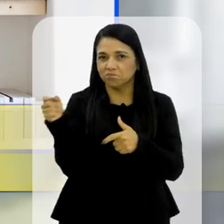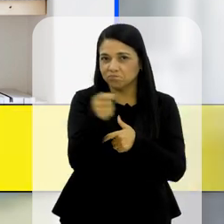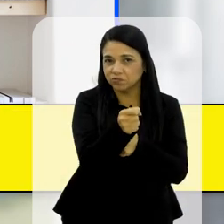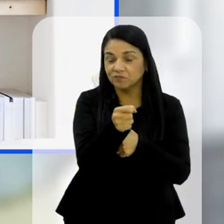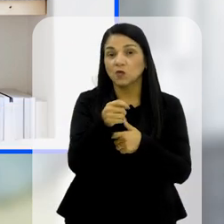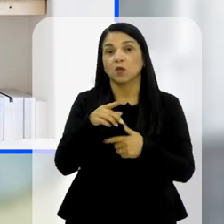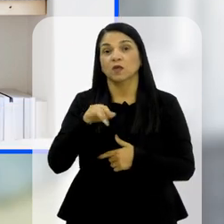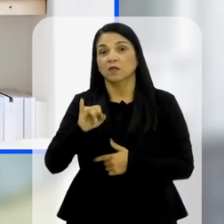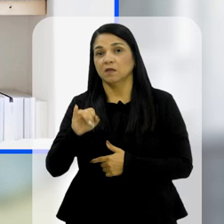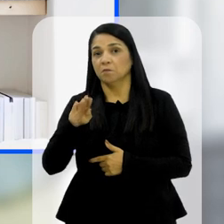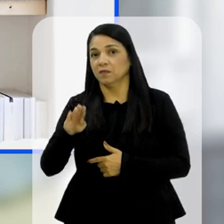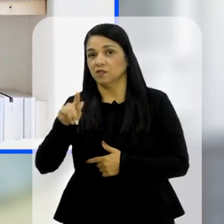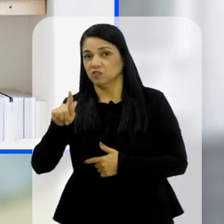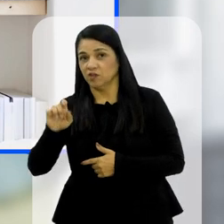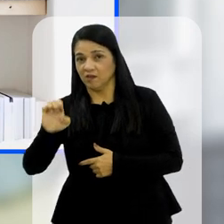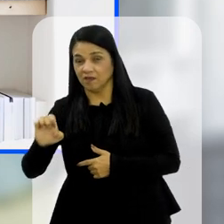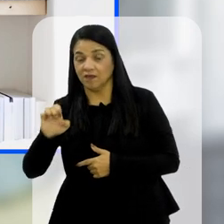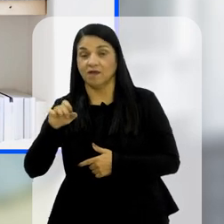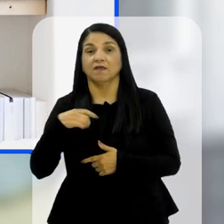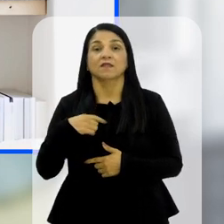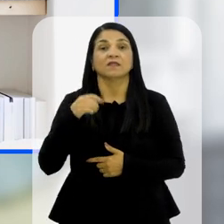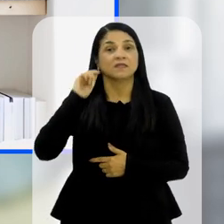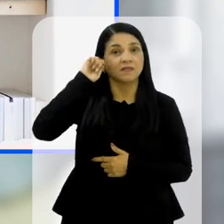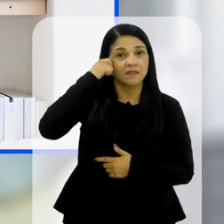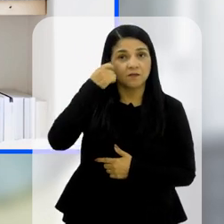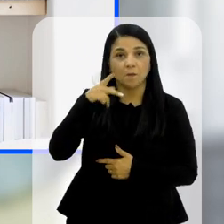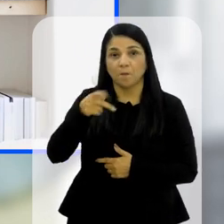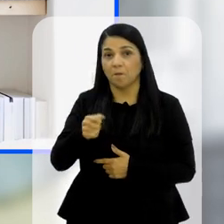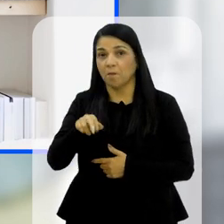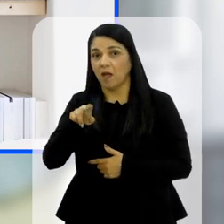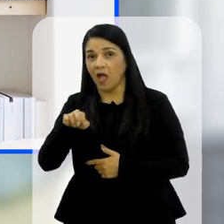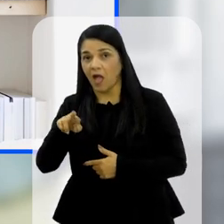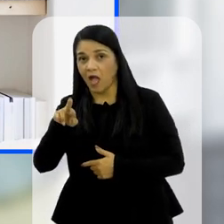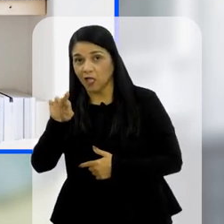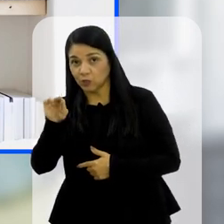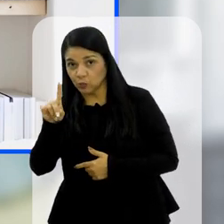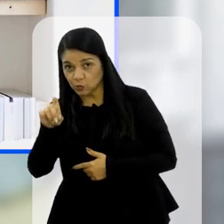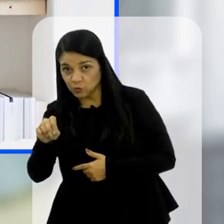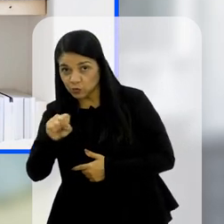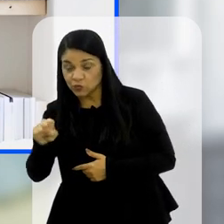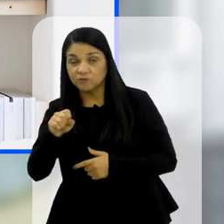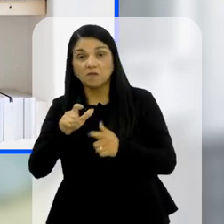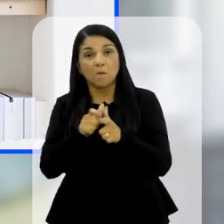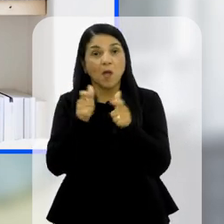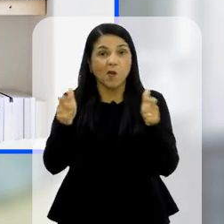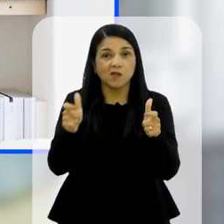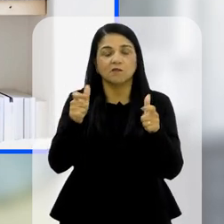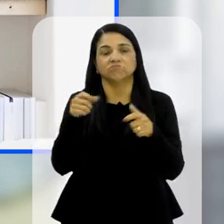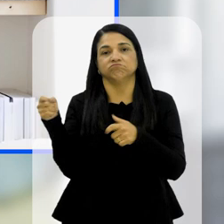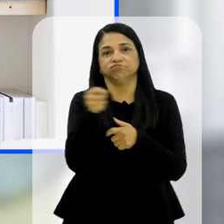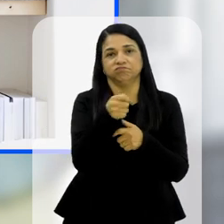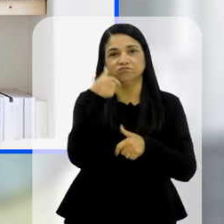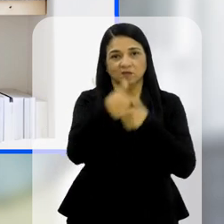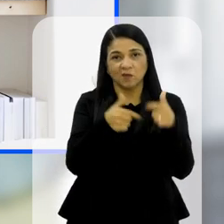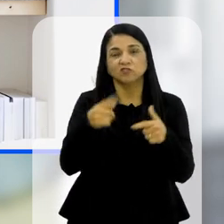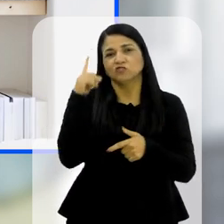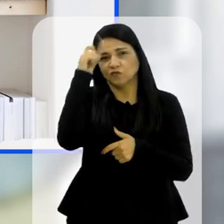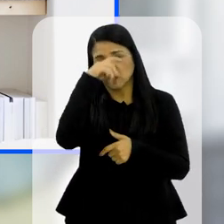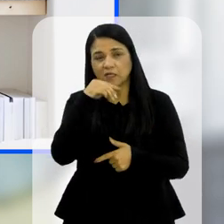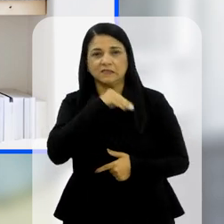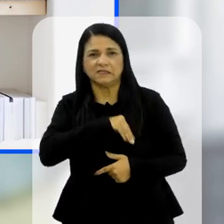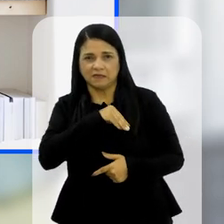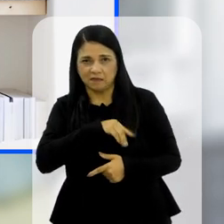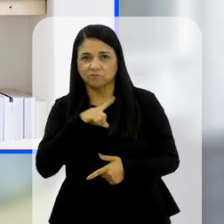De acordo com o IBGE, negros e pardos são maioria no mercado de trabalho, mas ainda assim enfrentam dificuldades em relação